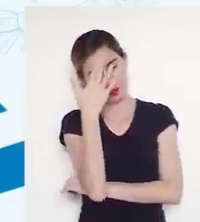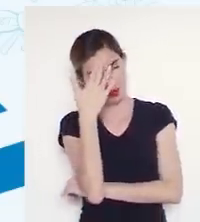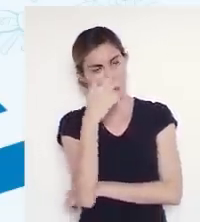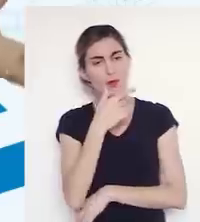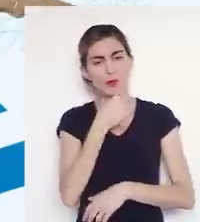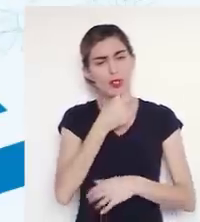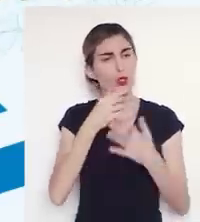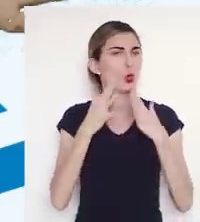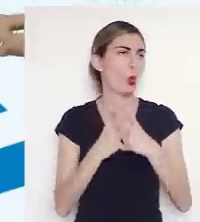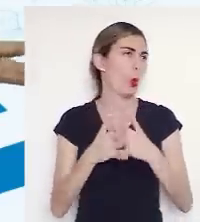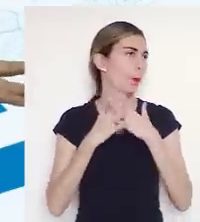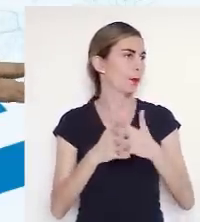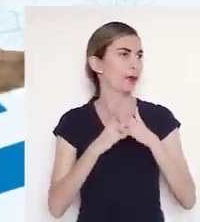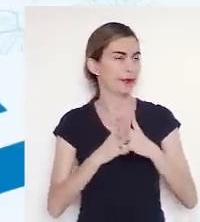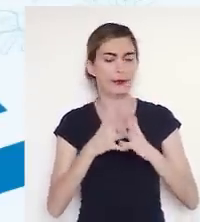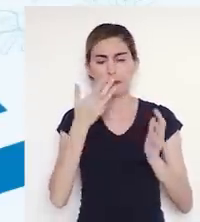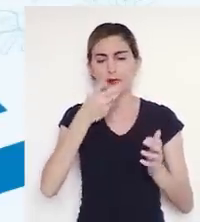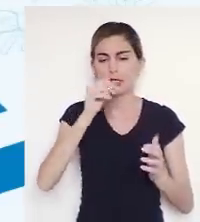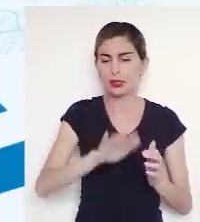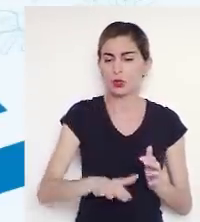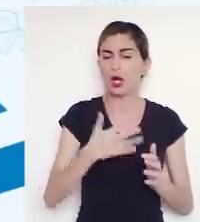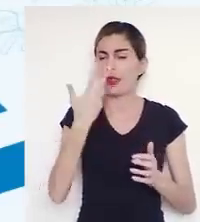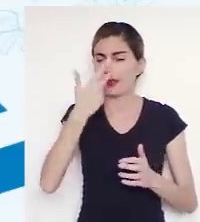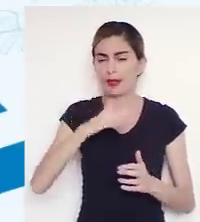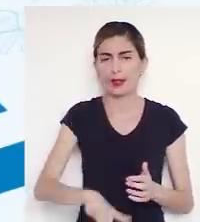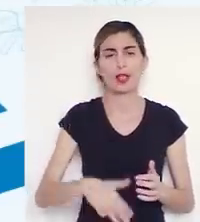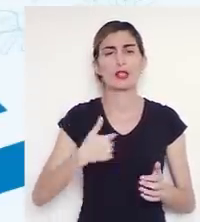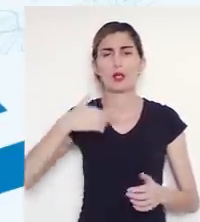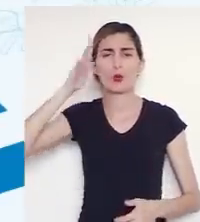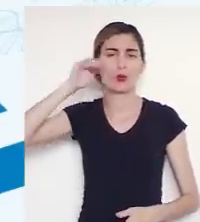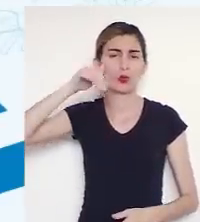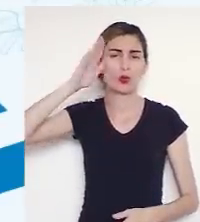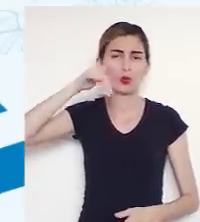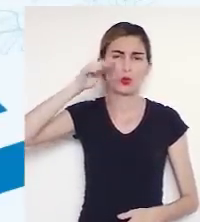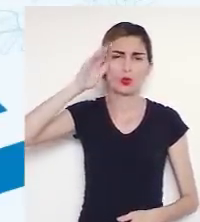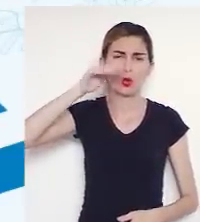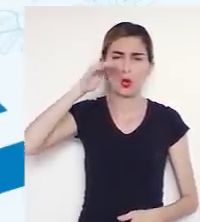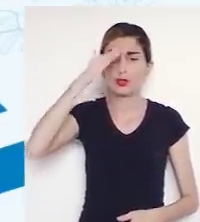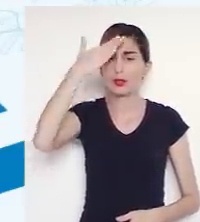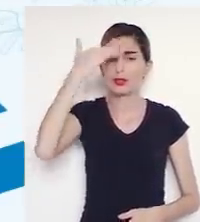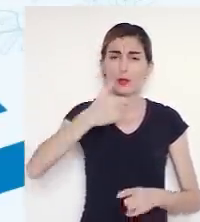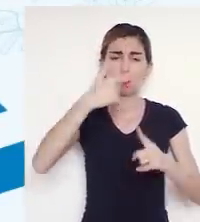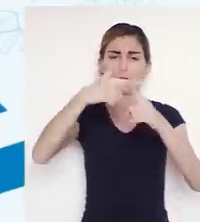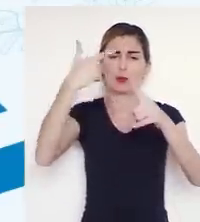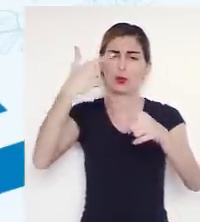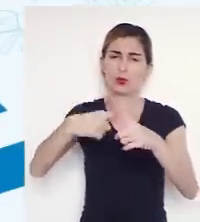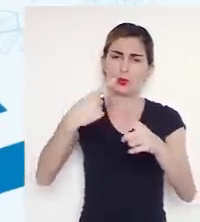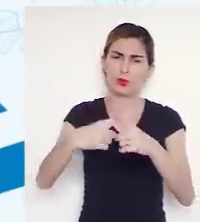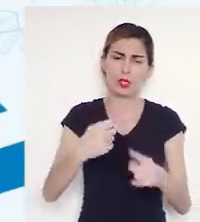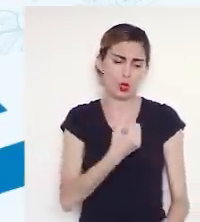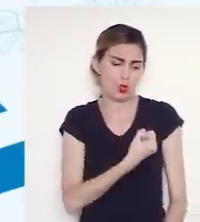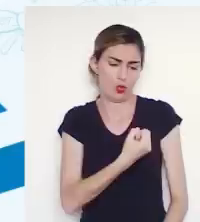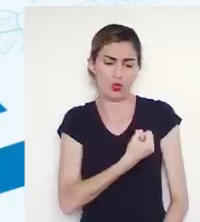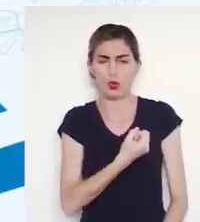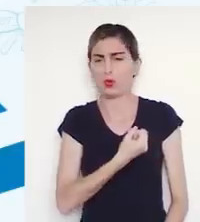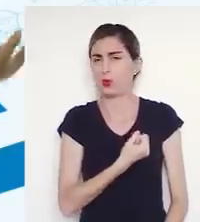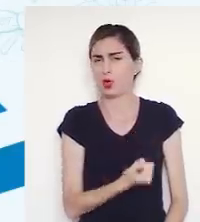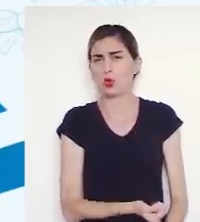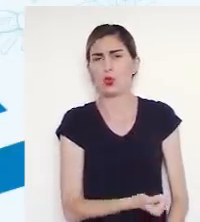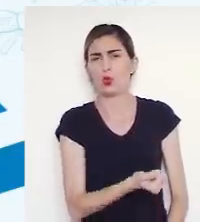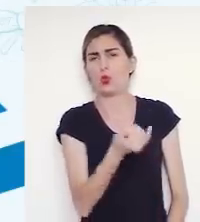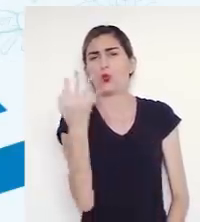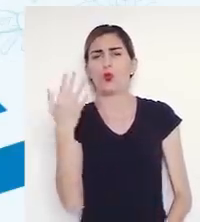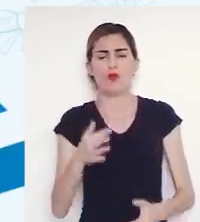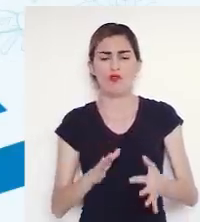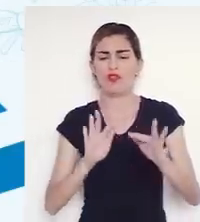menino complicado. Desde criança, então, eu tinha a curiosidade de saber por que os números eram